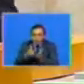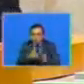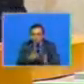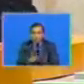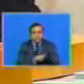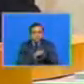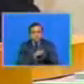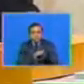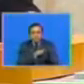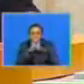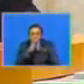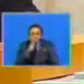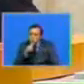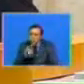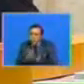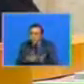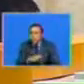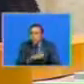rio morto, como está lá.